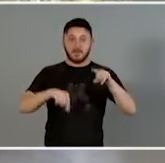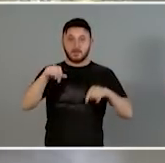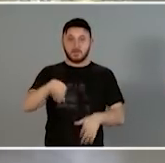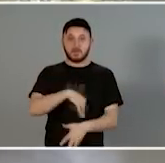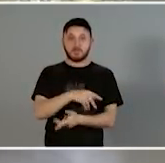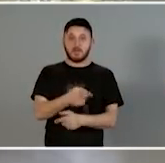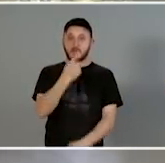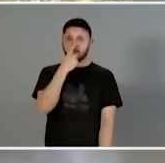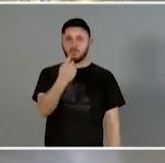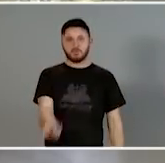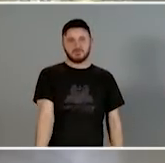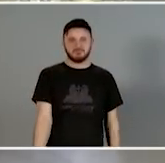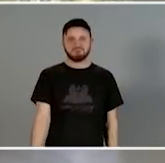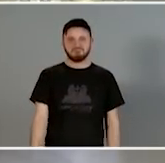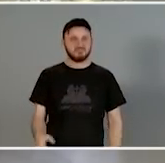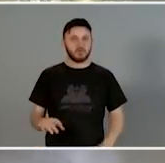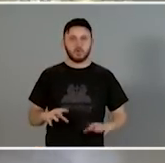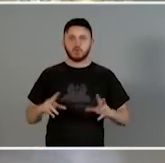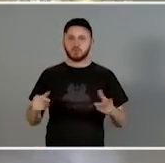tudo que é efêmero